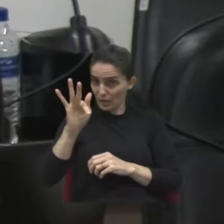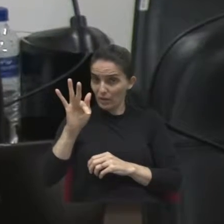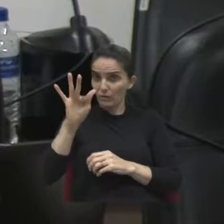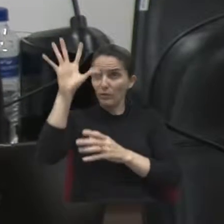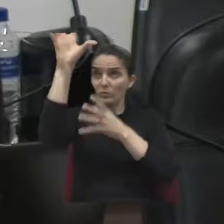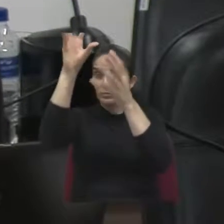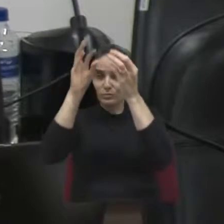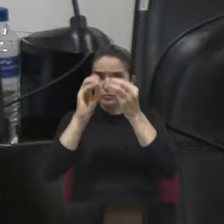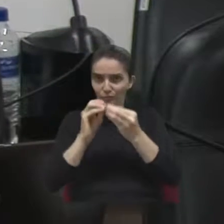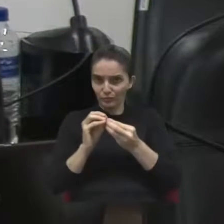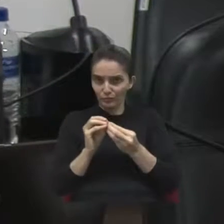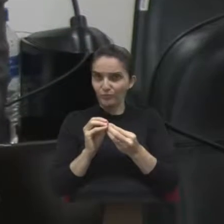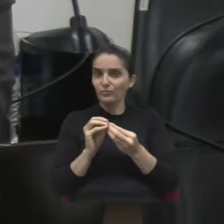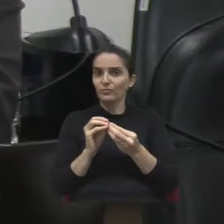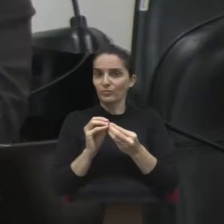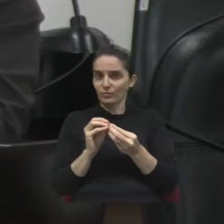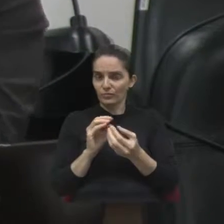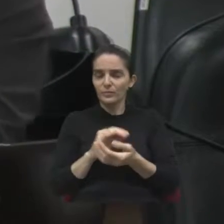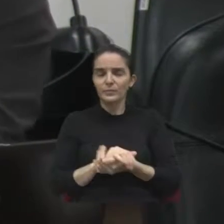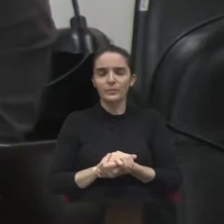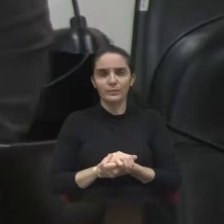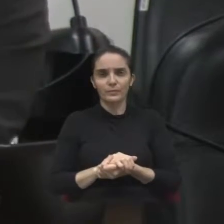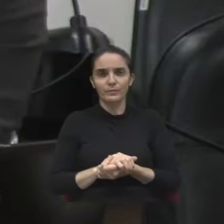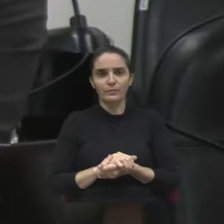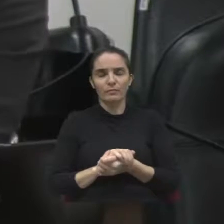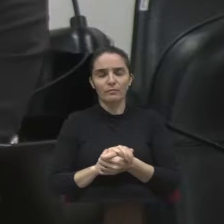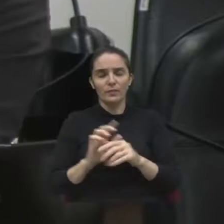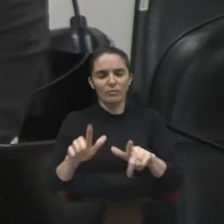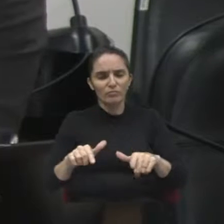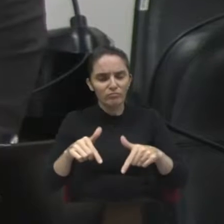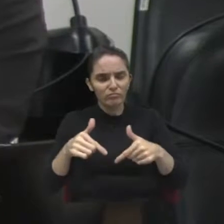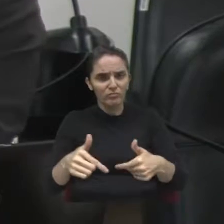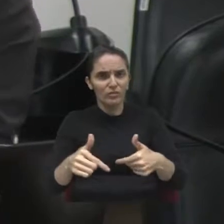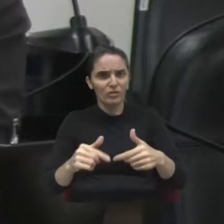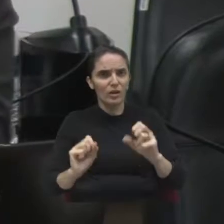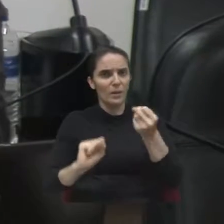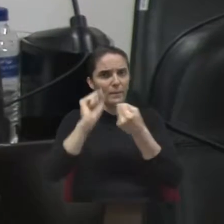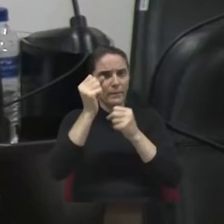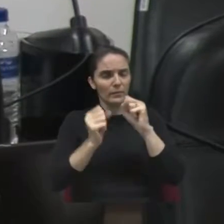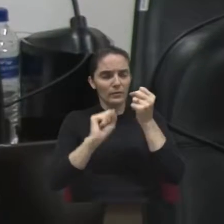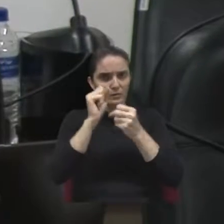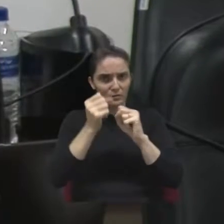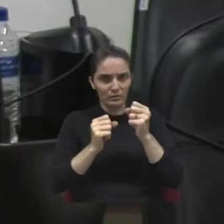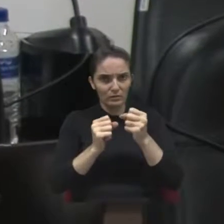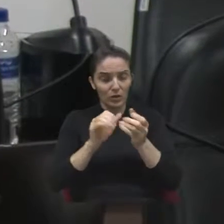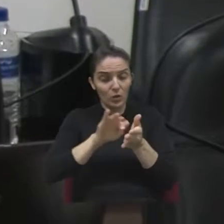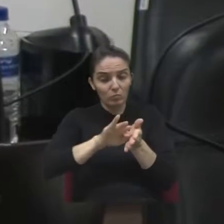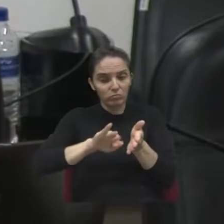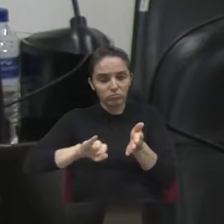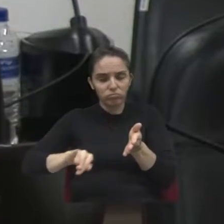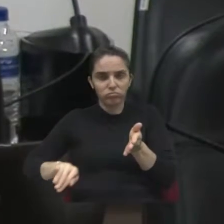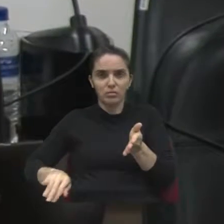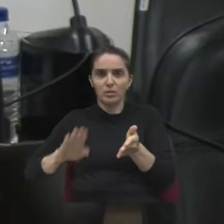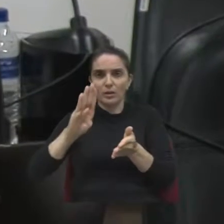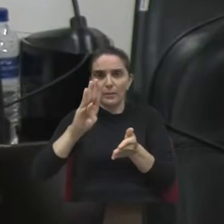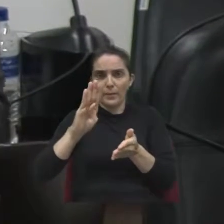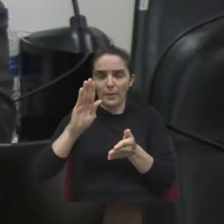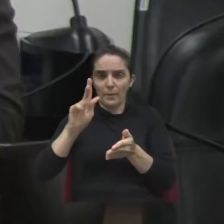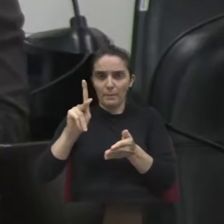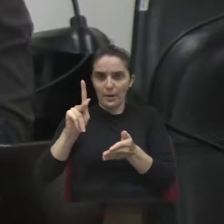não tem BPF? O esforço para que a indústria retire o BPF do processo de